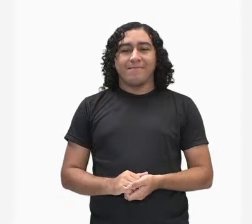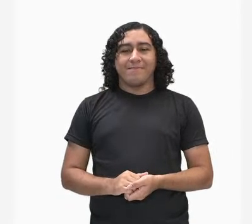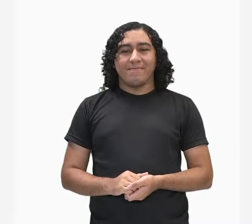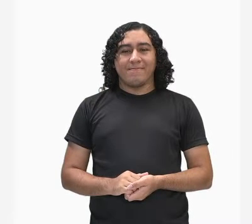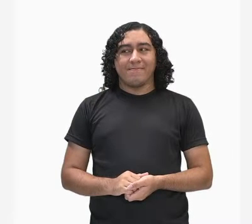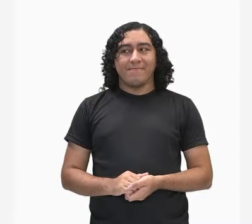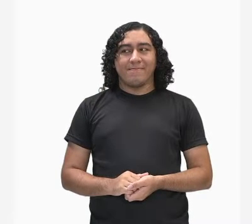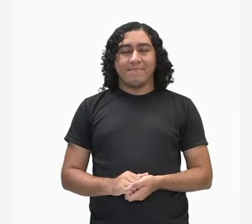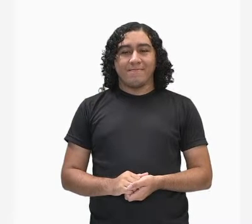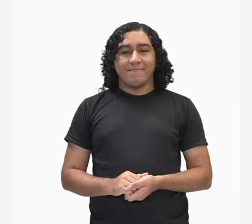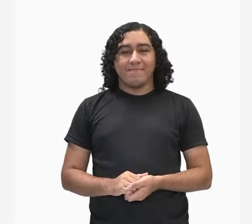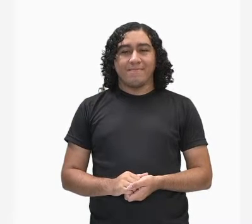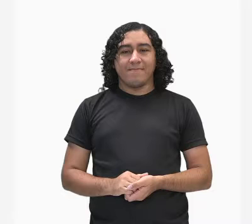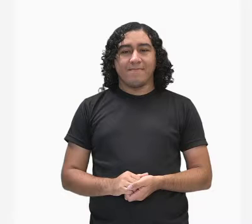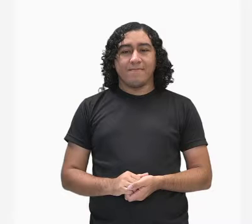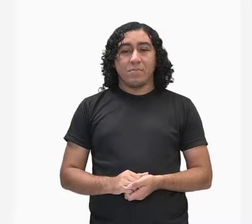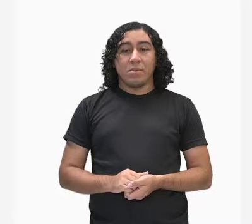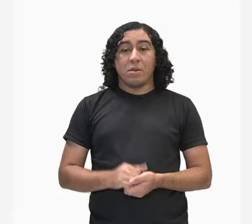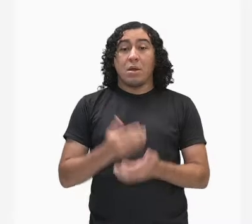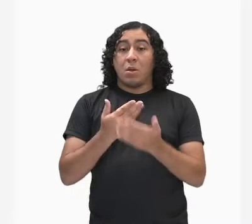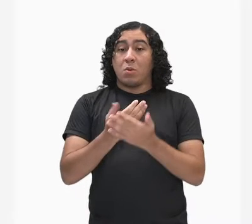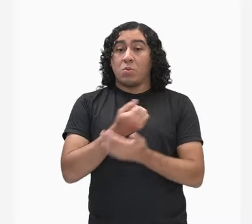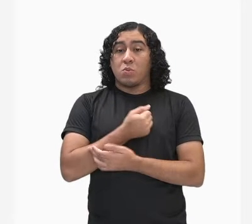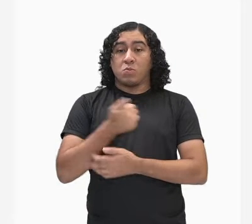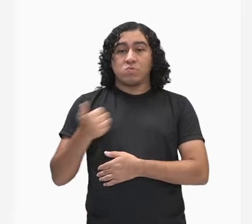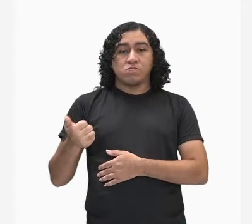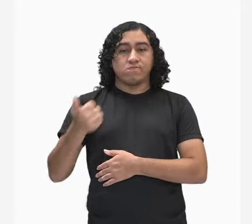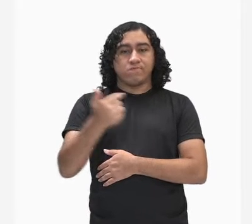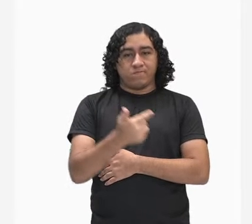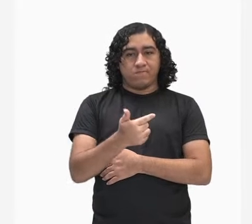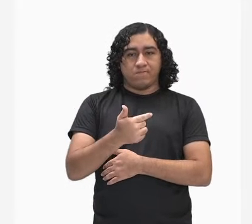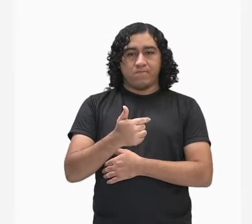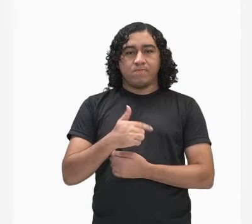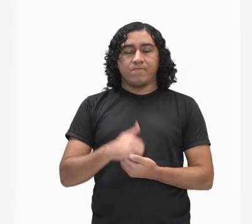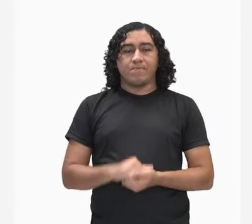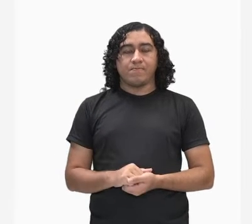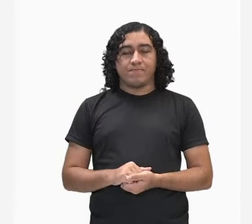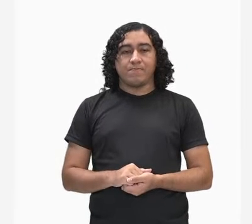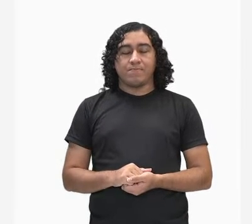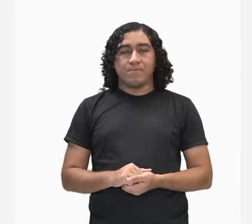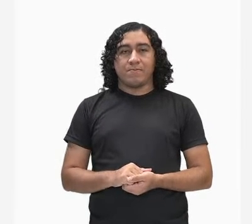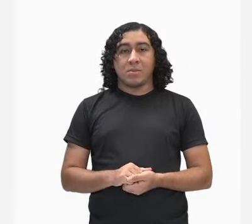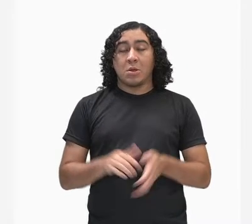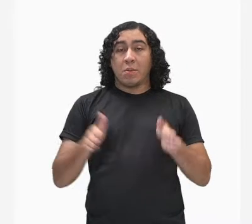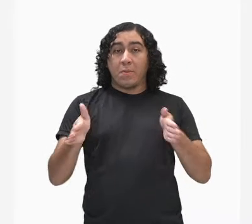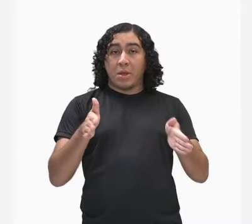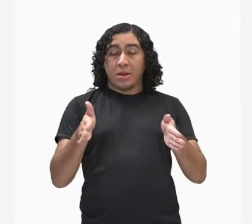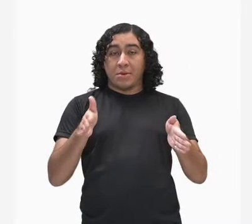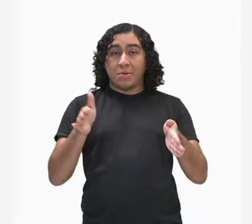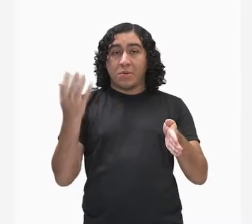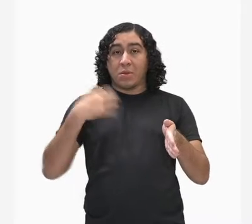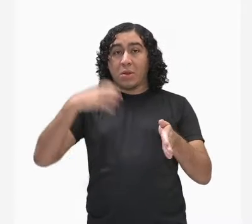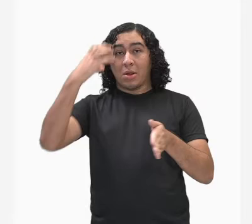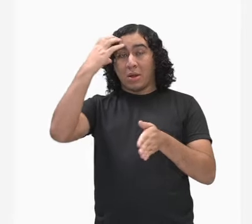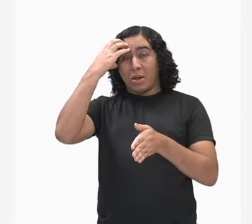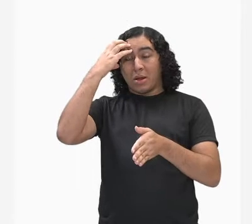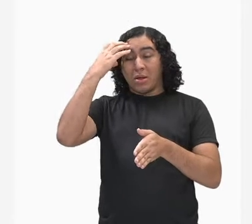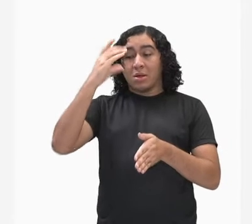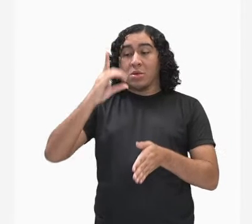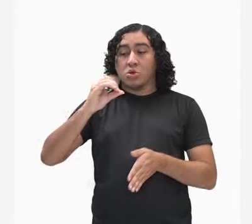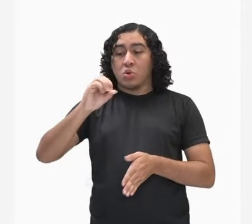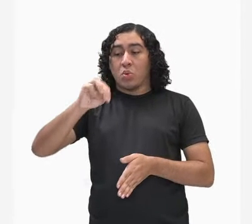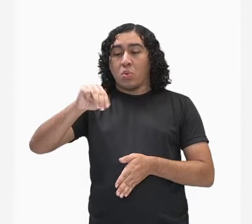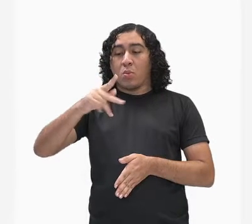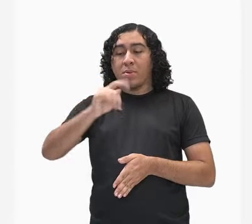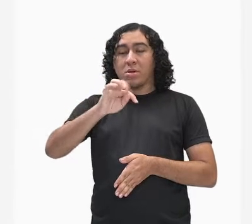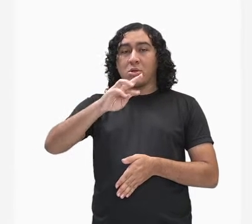aula de número 12. Nós vamos estudar então o objeto de conhecimento, o reino de Dom Pedro I. E como